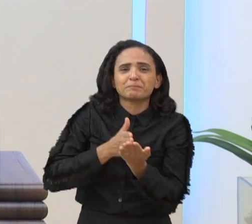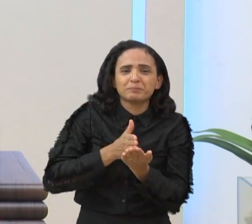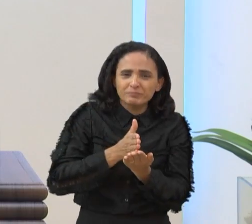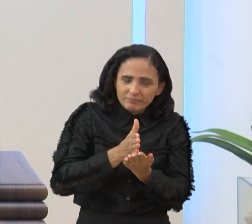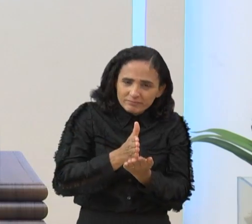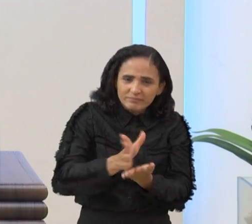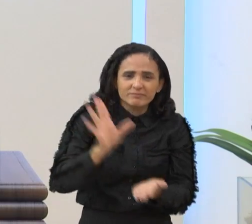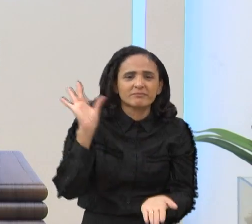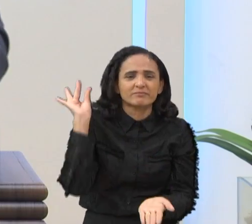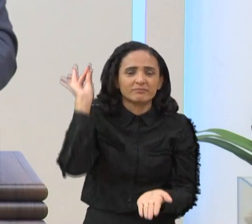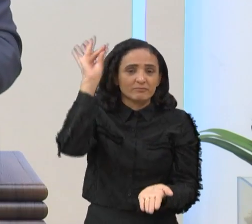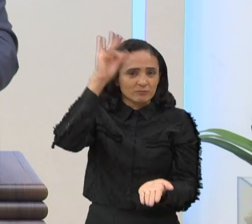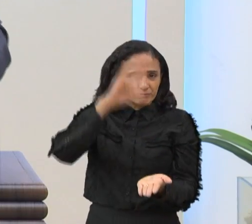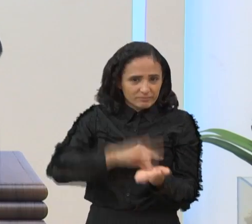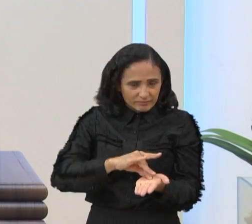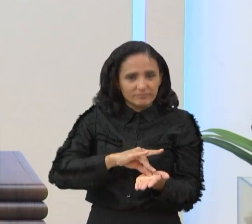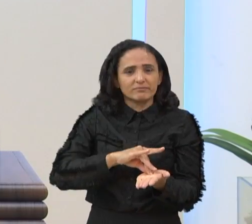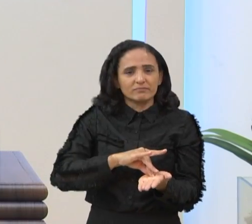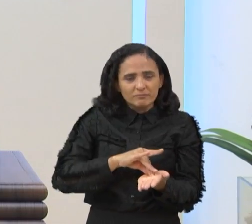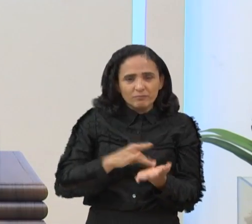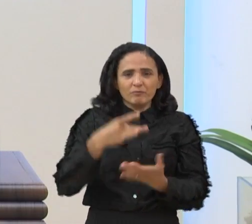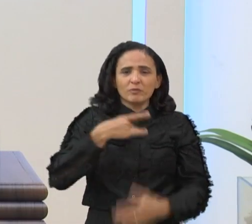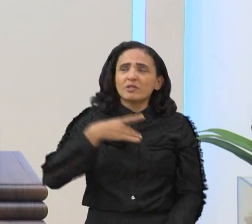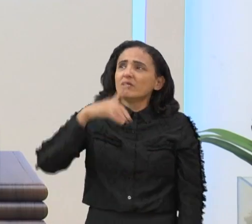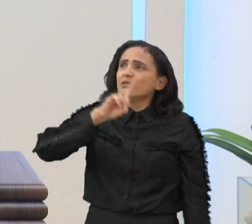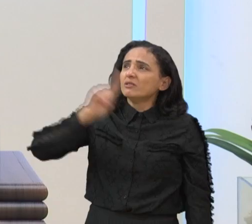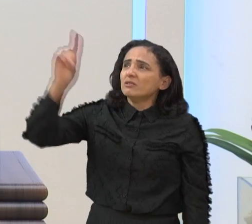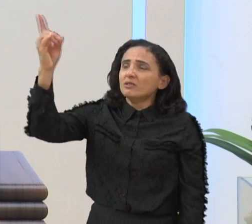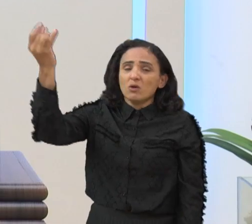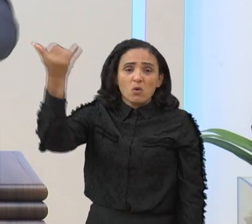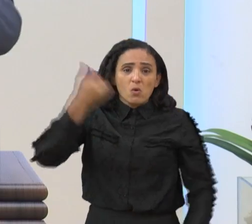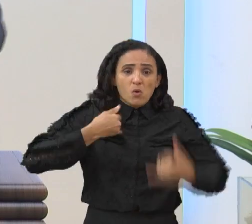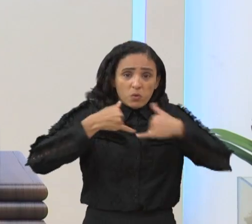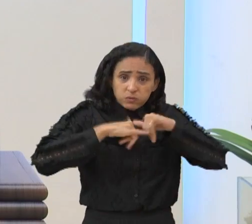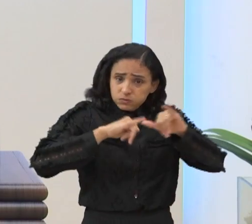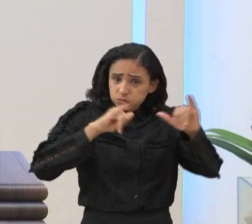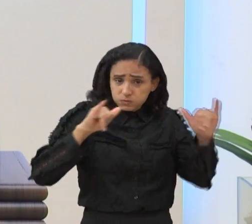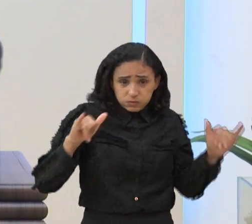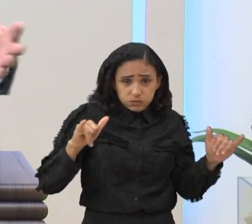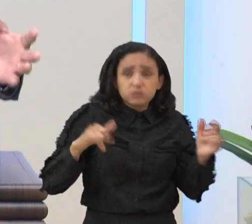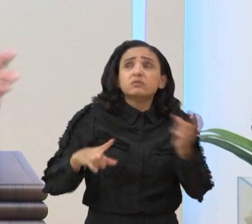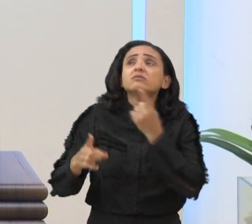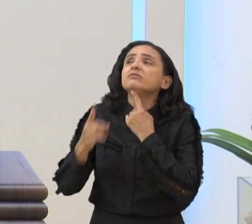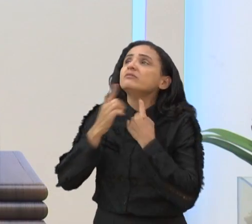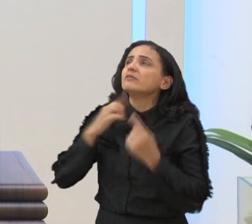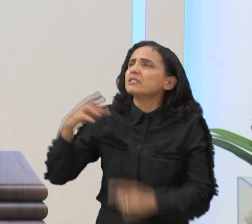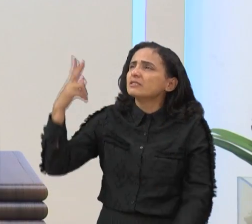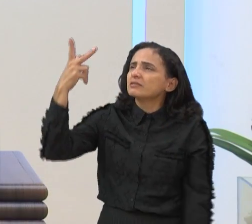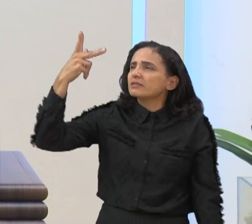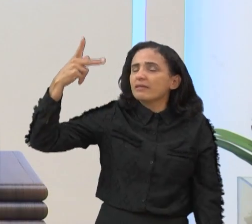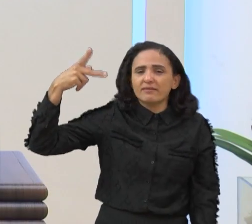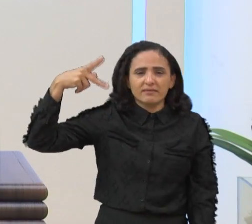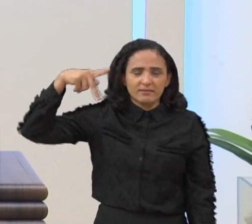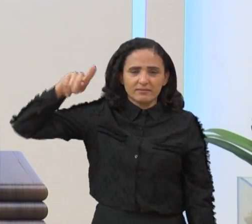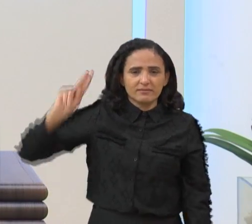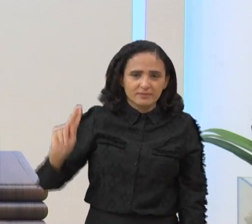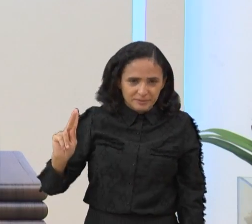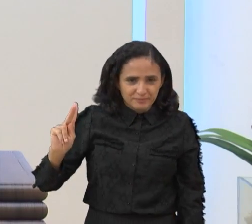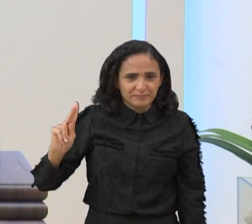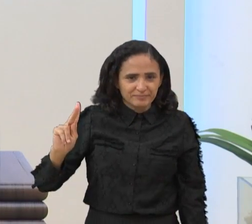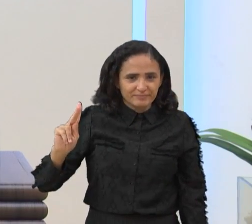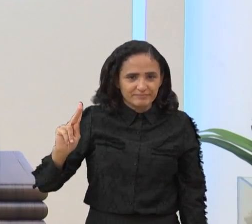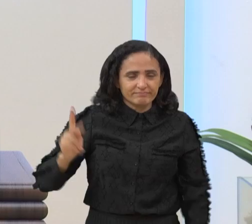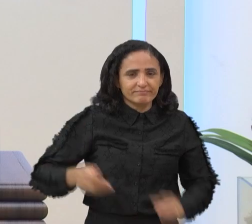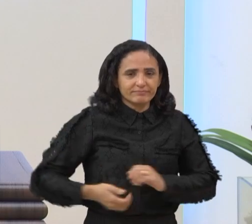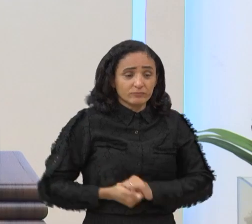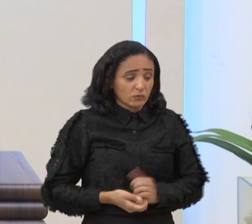incondicionalmente ao que Deus está fazendo, da maneira que ele está fazendo. E foi o